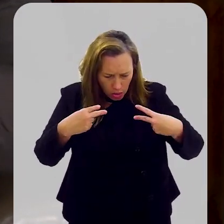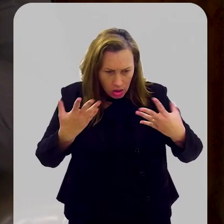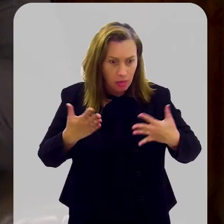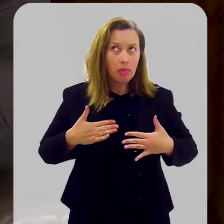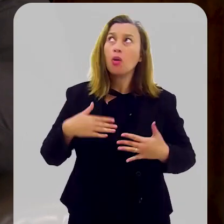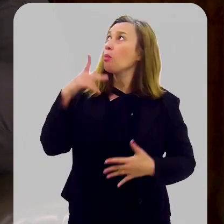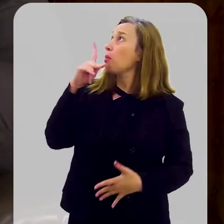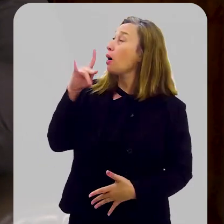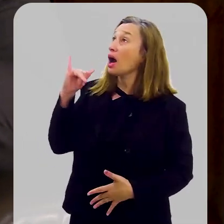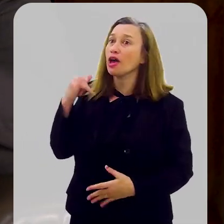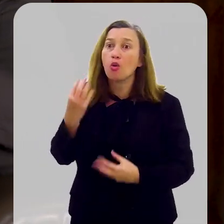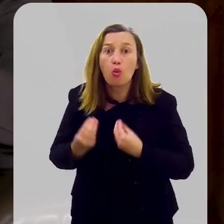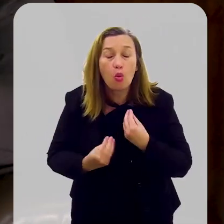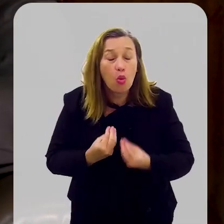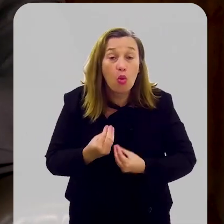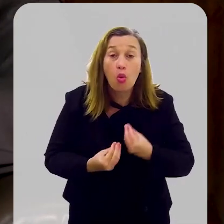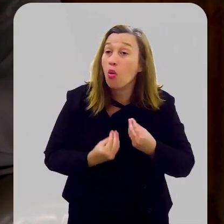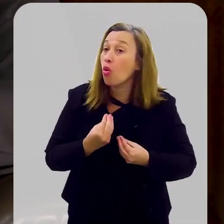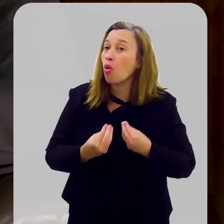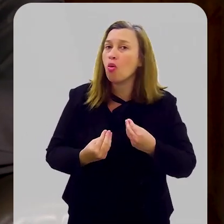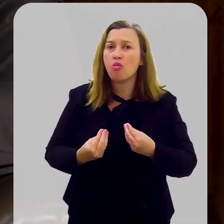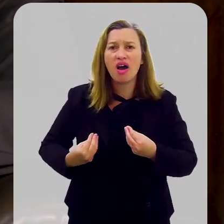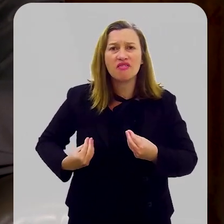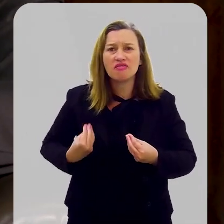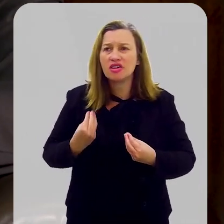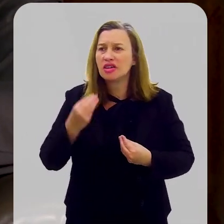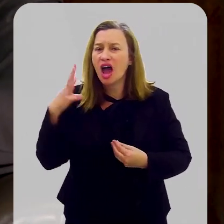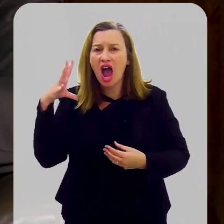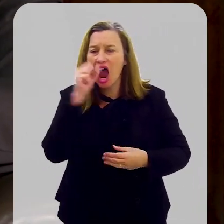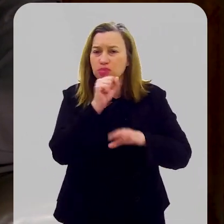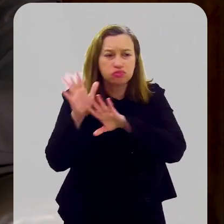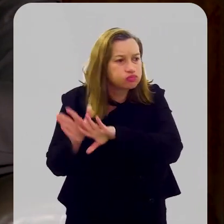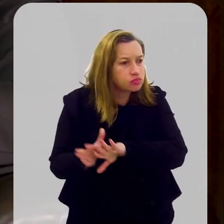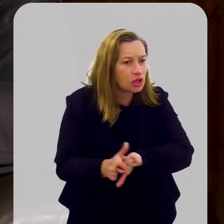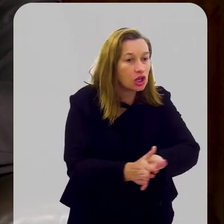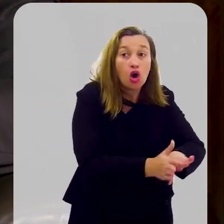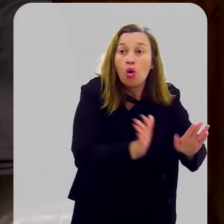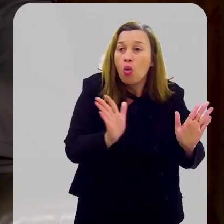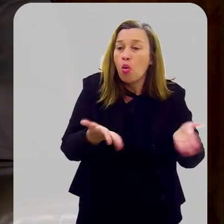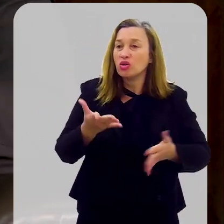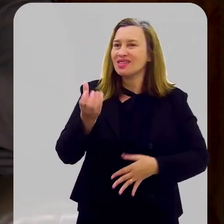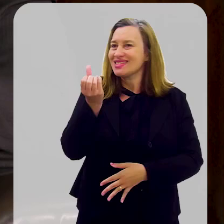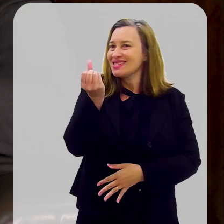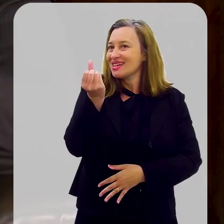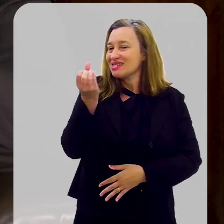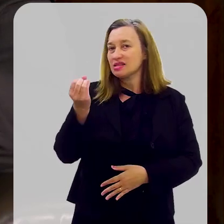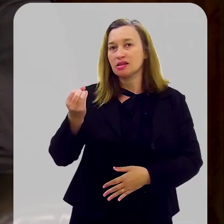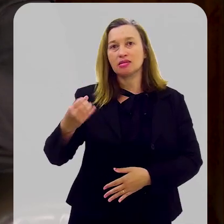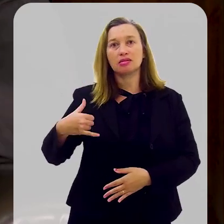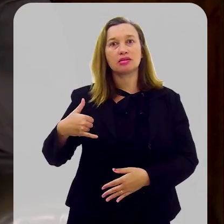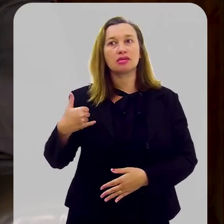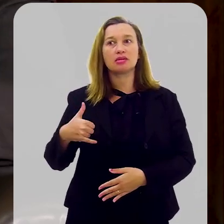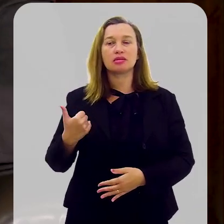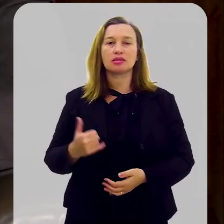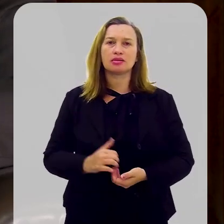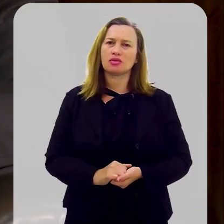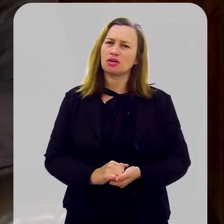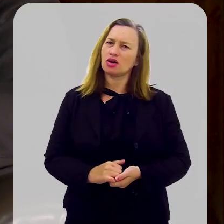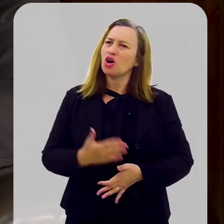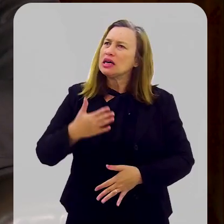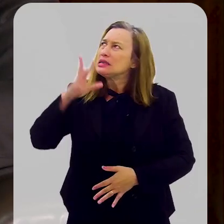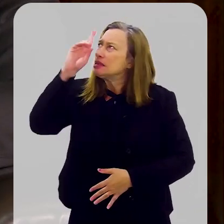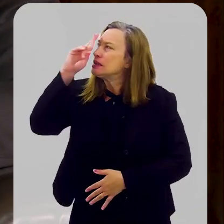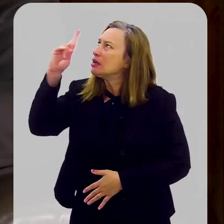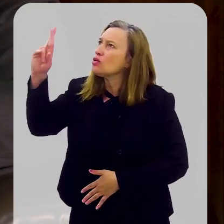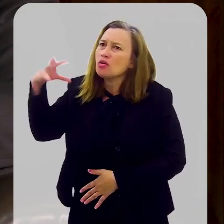vida e falo assim, meu pai, como a vida passa rápido. Hoje eu tenho 60 anos.